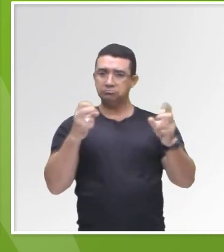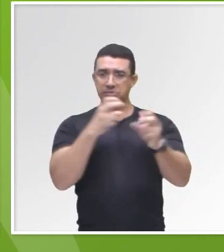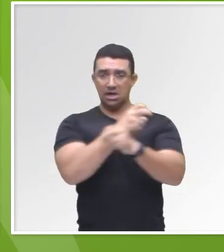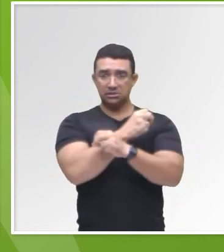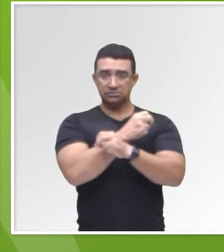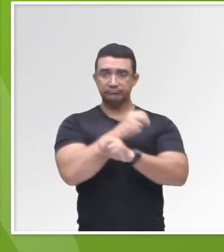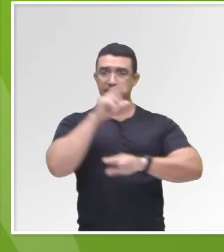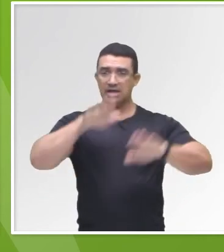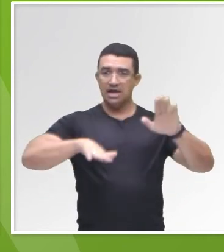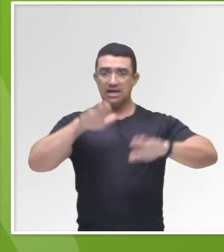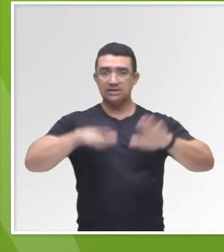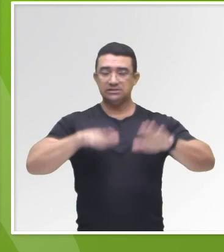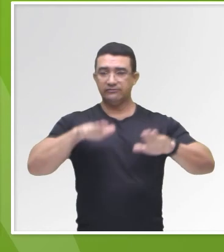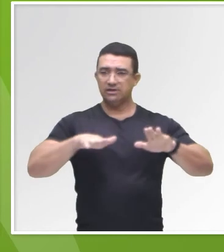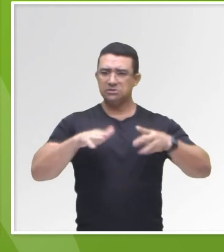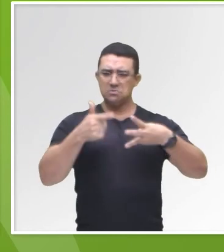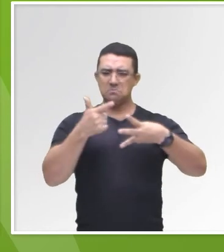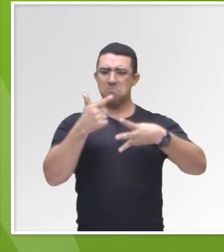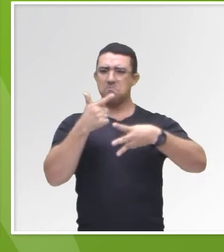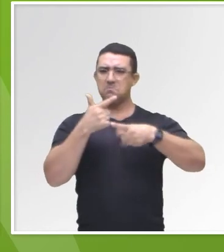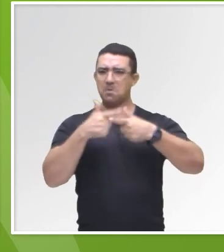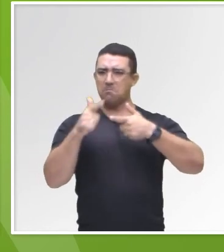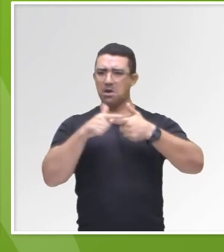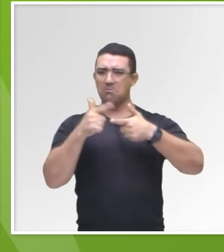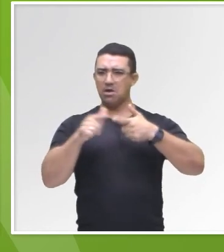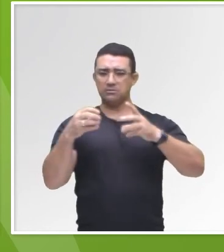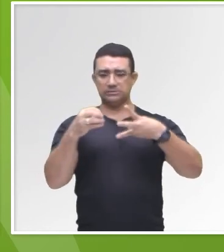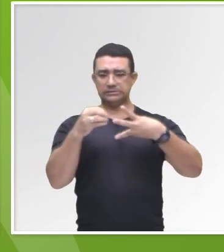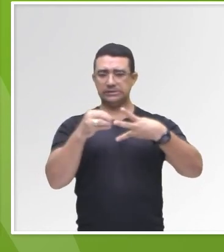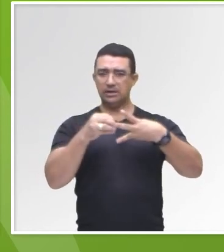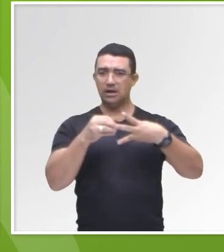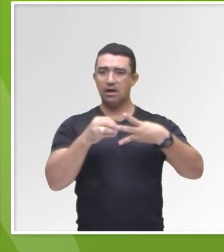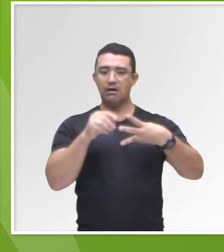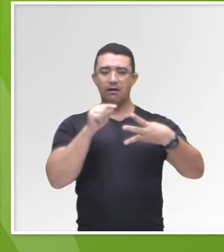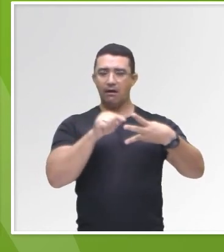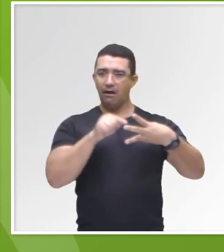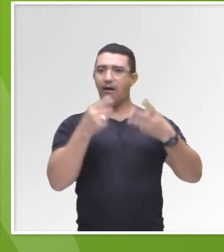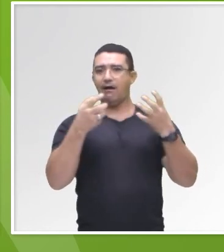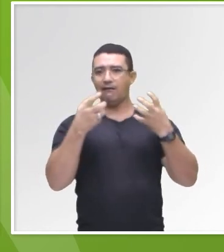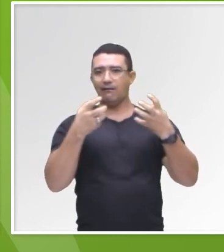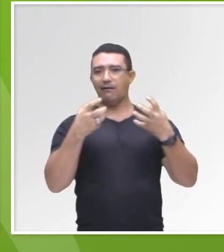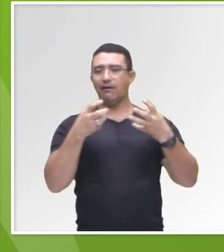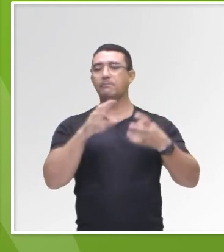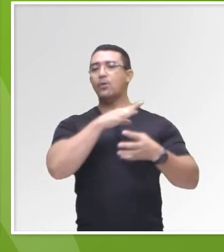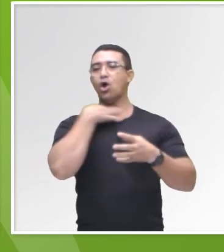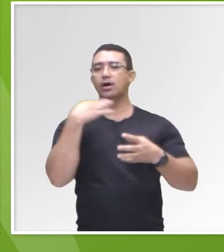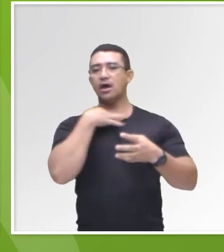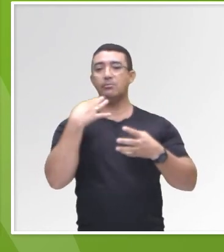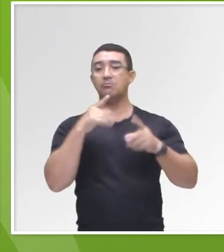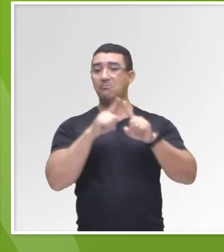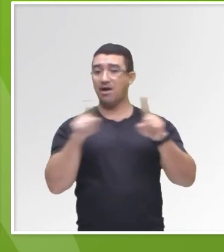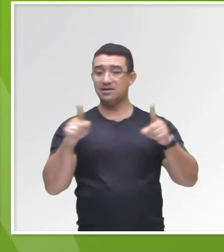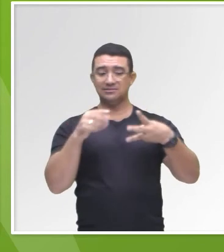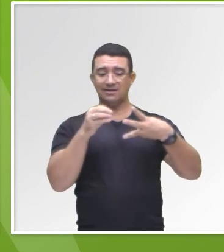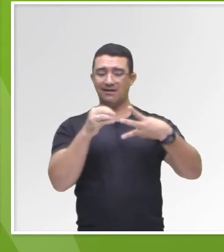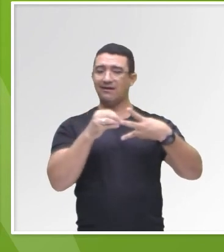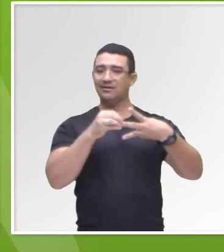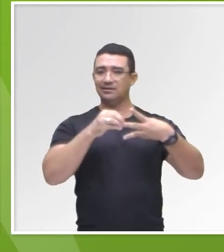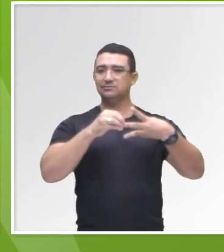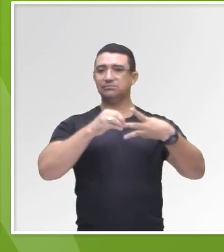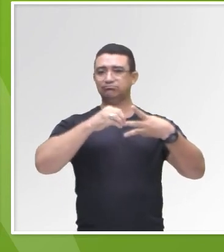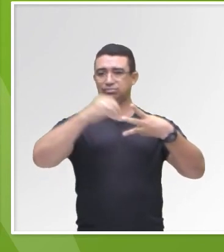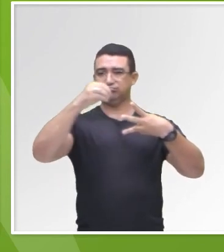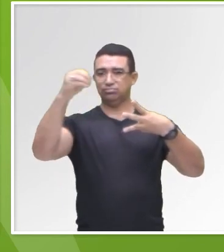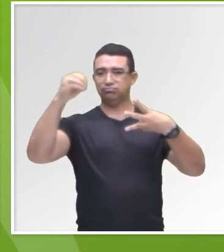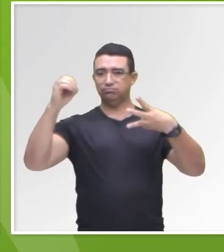informação, né? Já teve um defeito lá anteriormente e a célula insiste em morrer, ela continua se multiplicando, né? Porque ela tinha um defeito, ela precisava